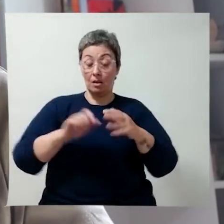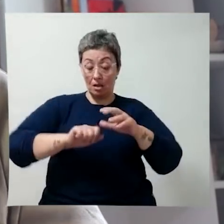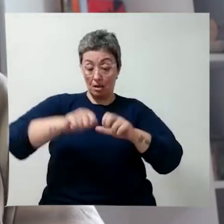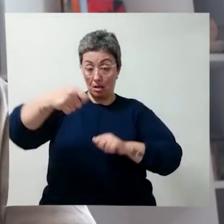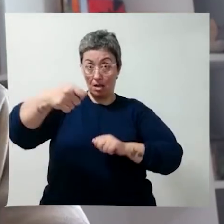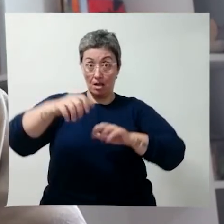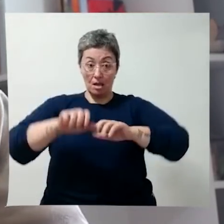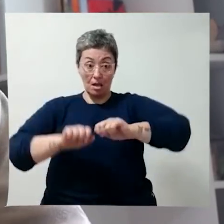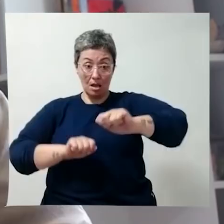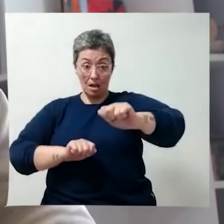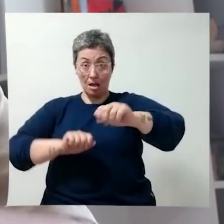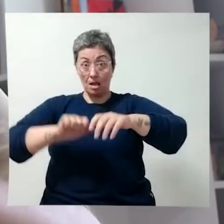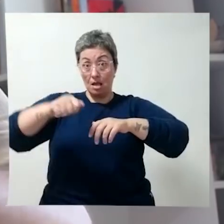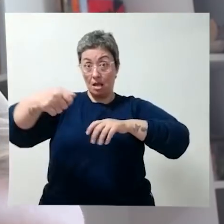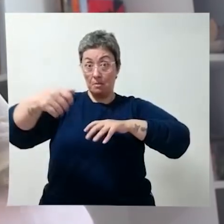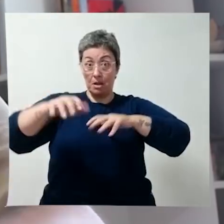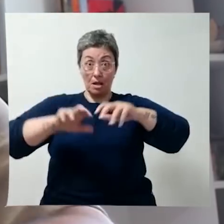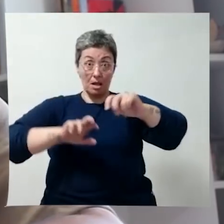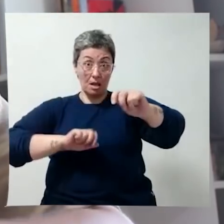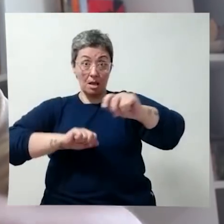que começaram a abrir.